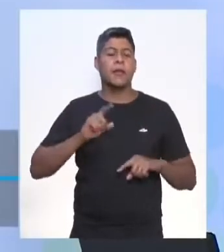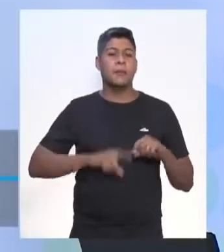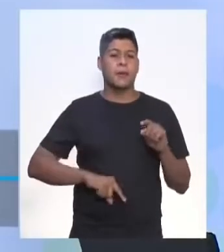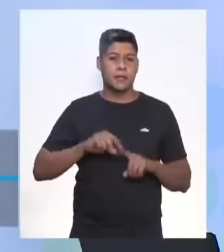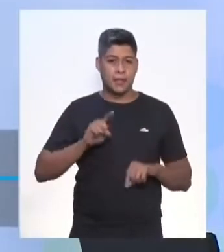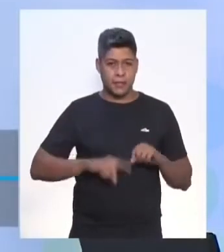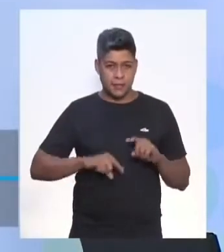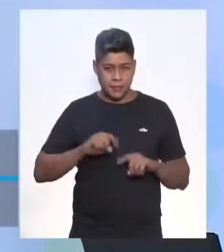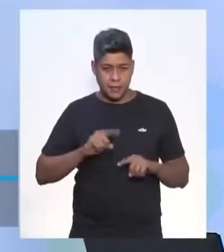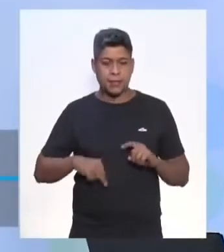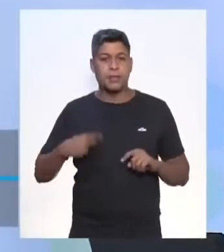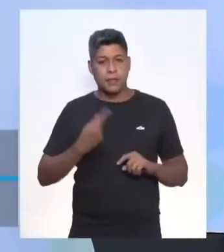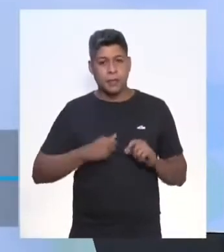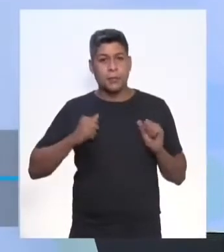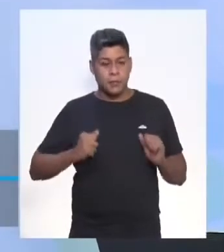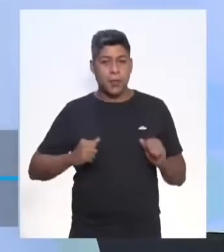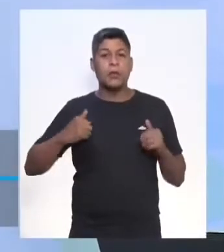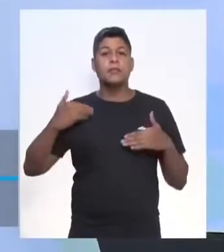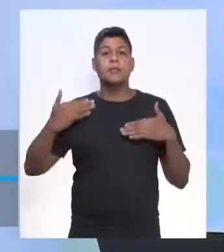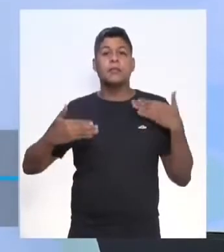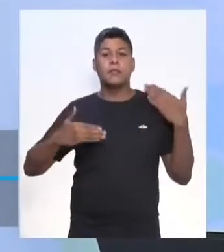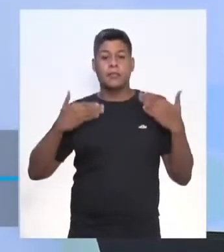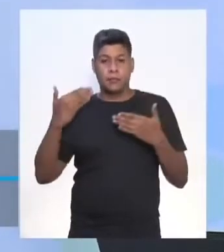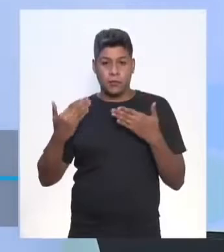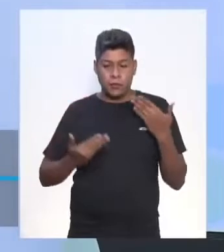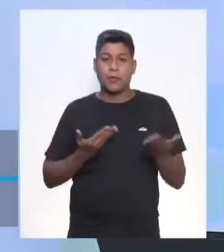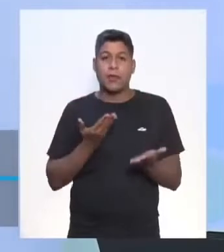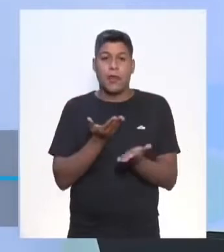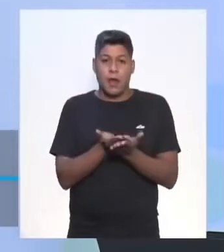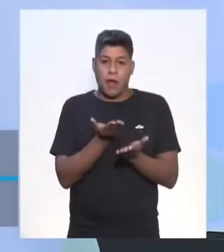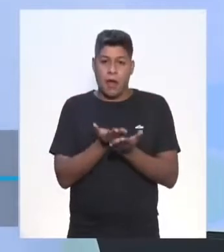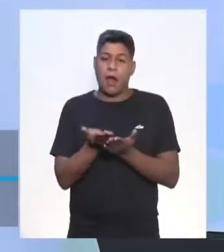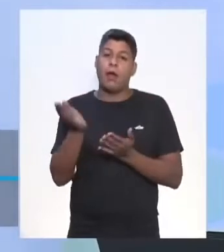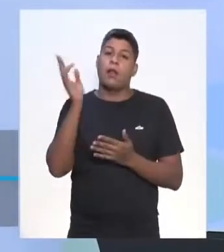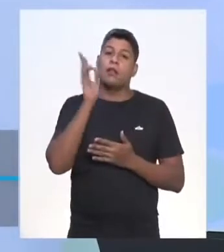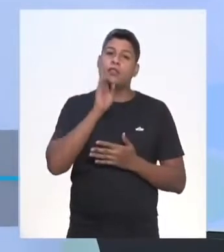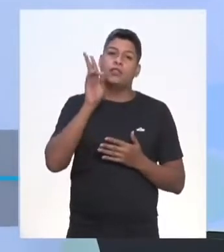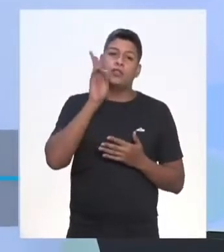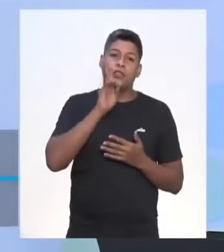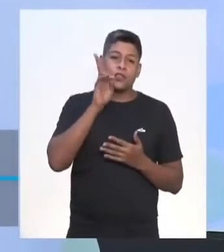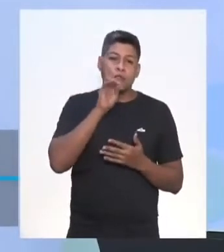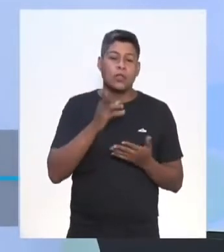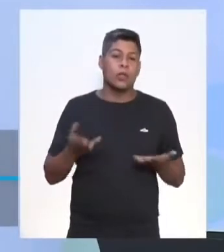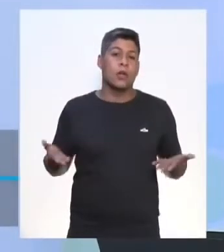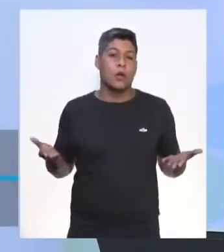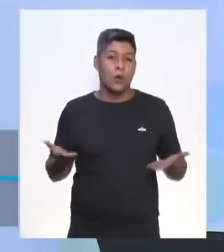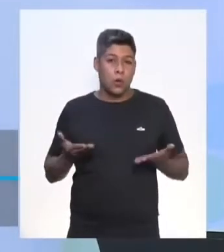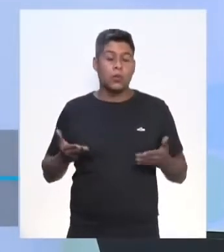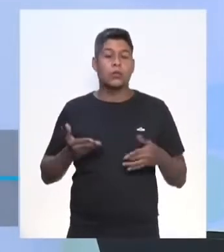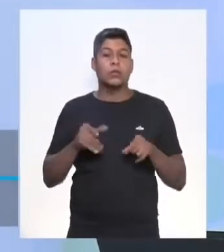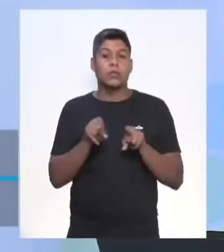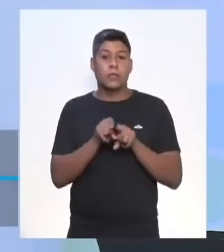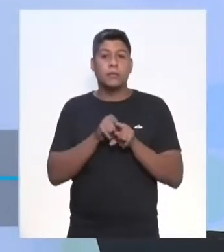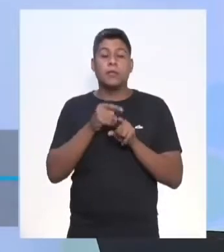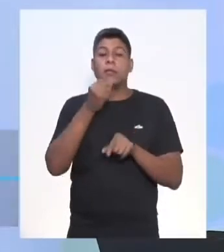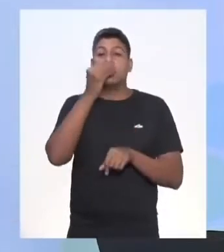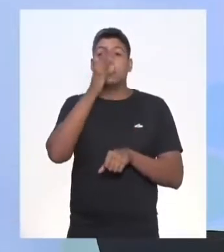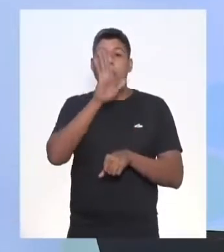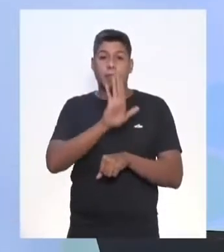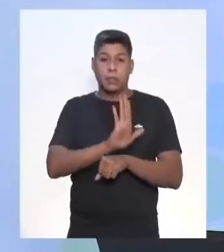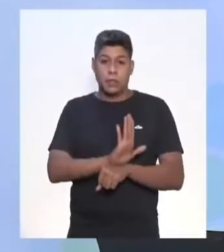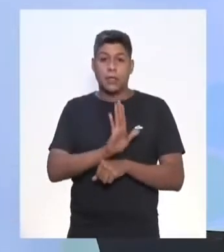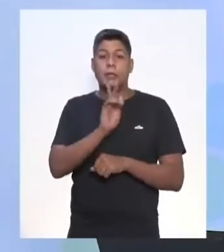para que nós possamos desenvolver mais uma aula de história no dia de hoje. E também boa tarde